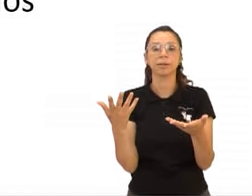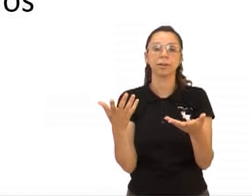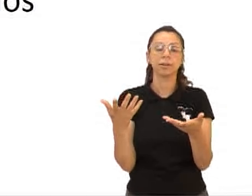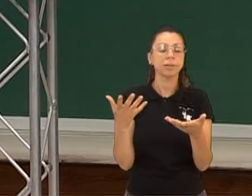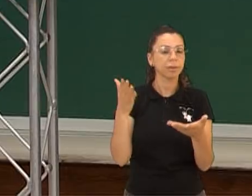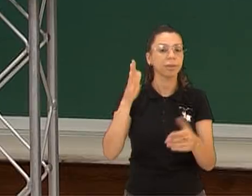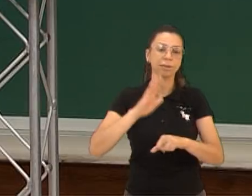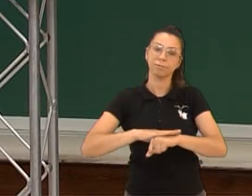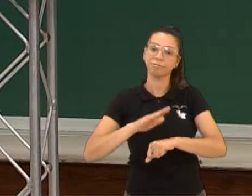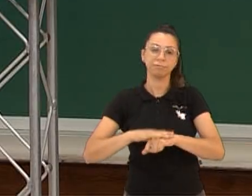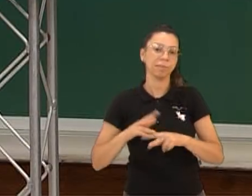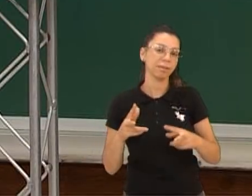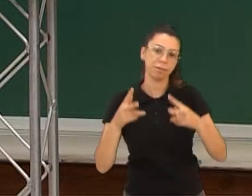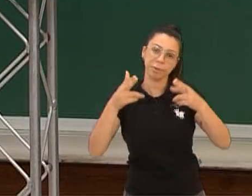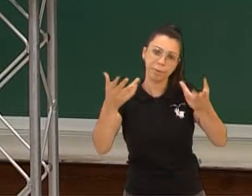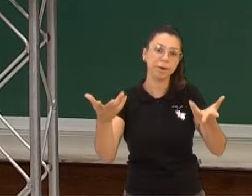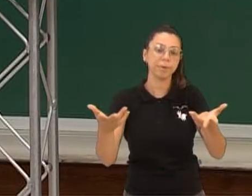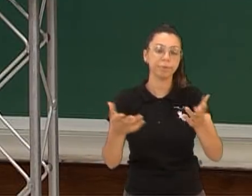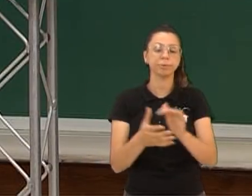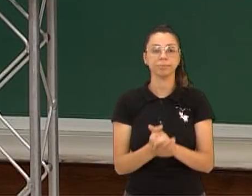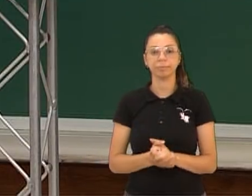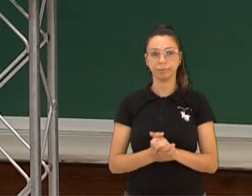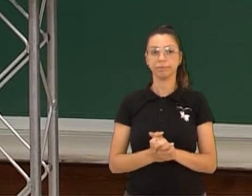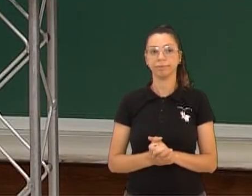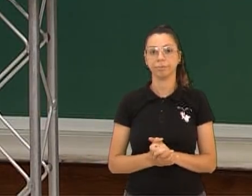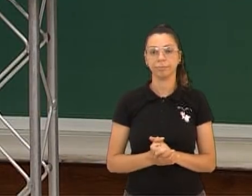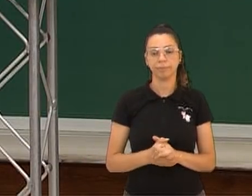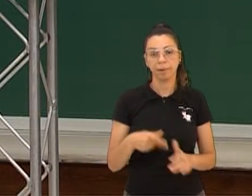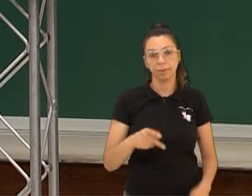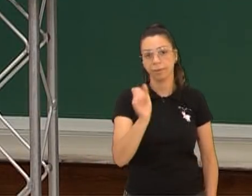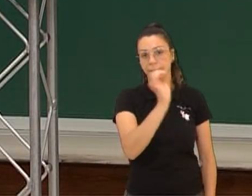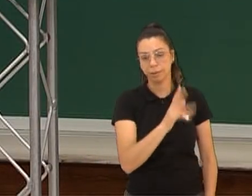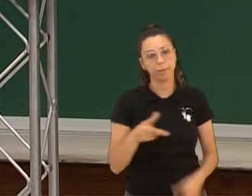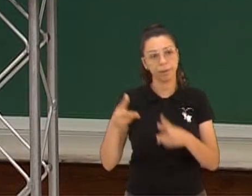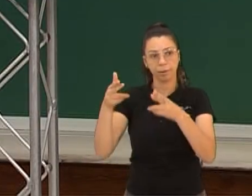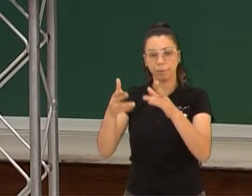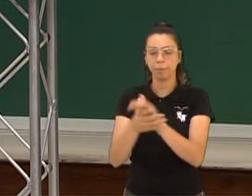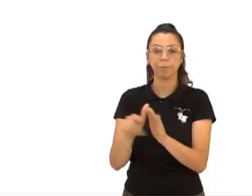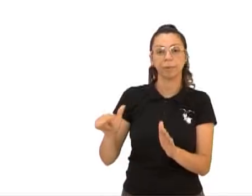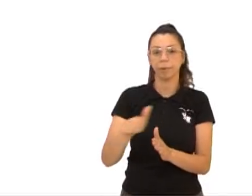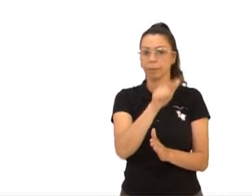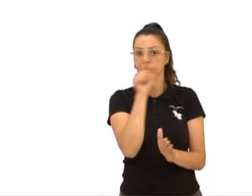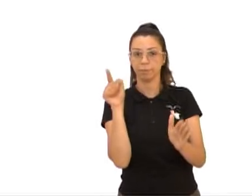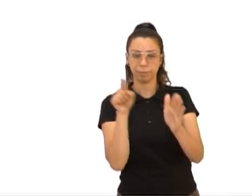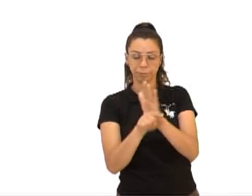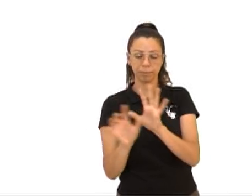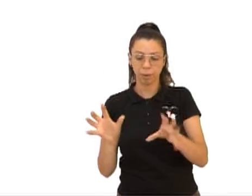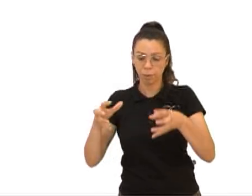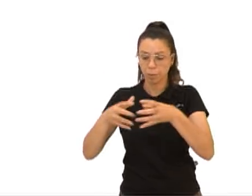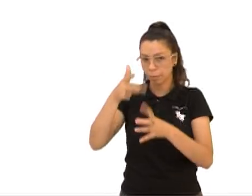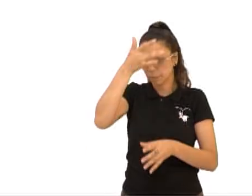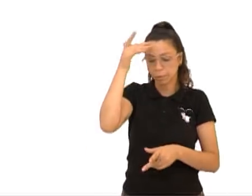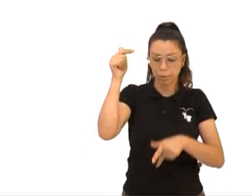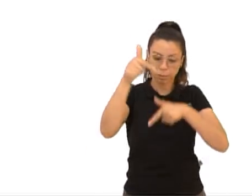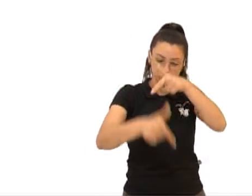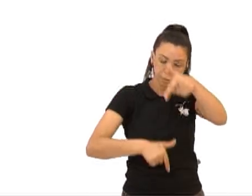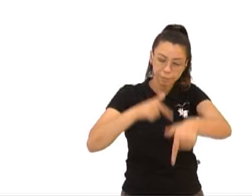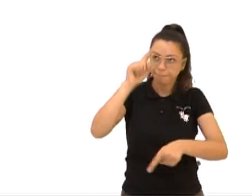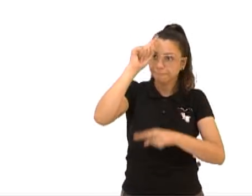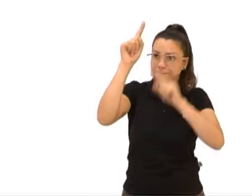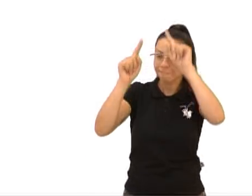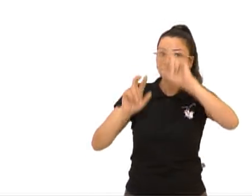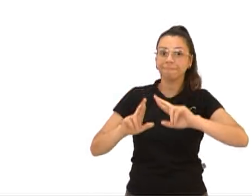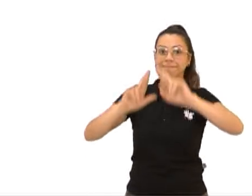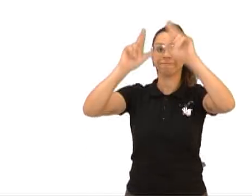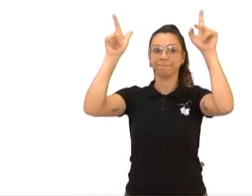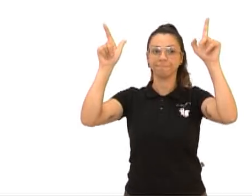gente tem a nossa realidade aqui das startups, eles também têm lá. Vamos mais um questionário aí. Um grupo de pessoas trabalhando com uma ideia diferente,